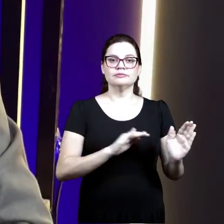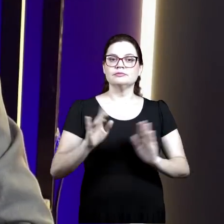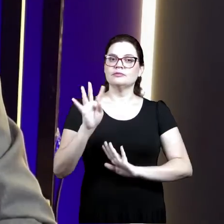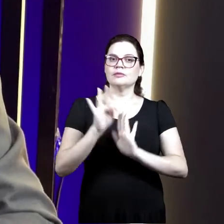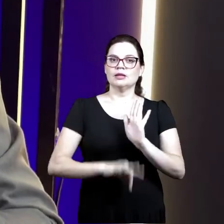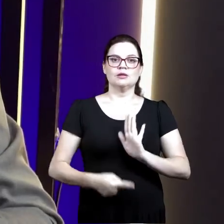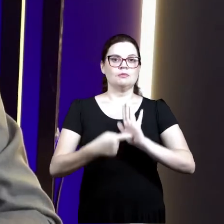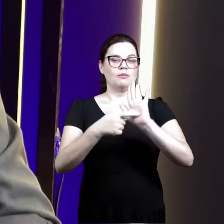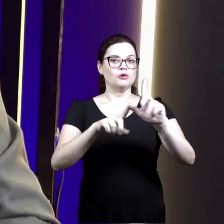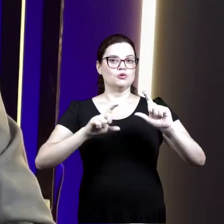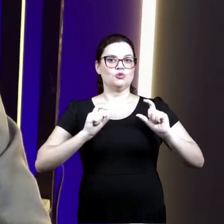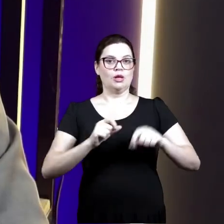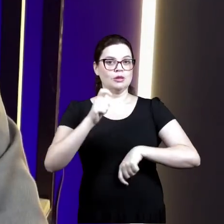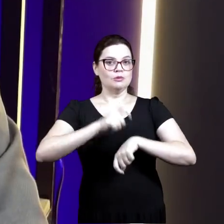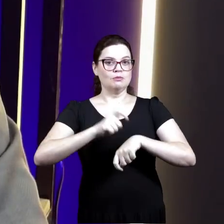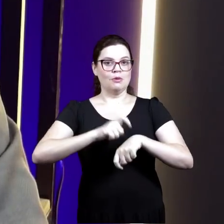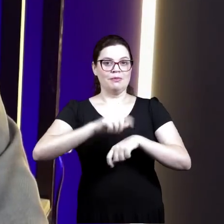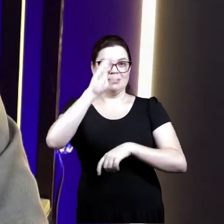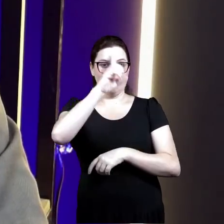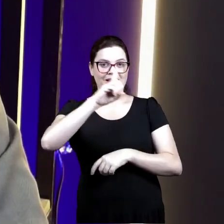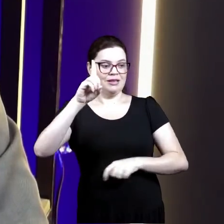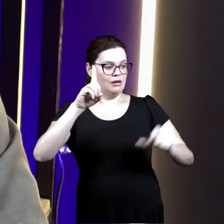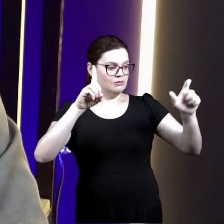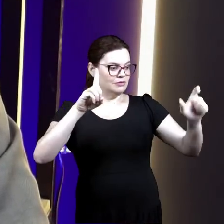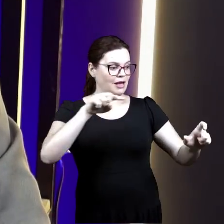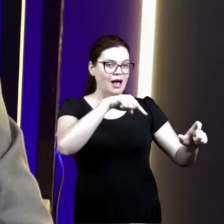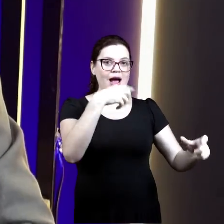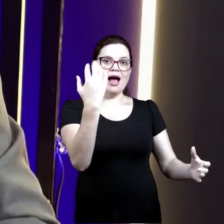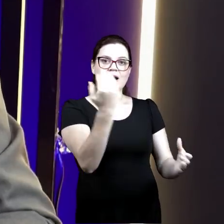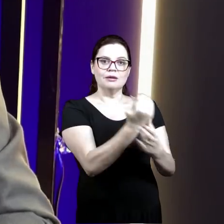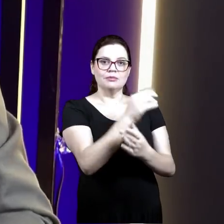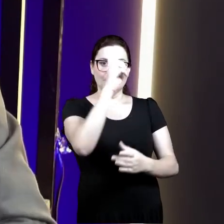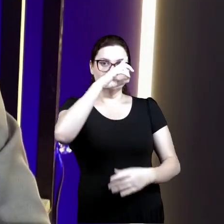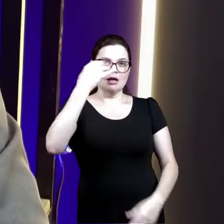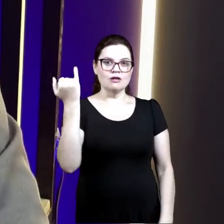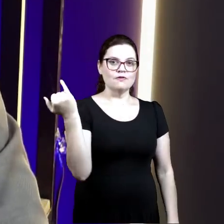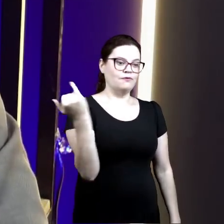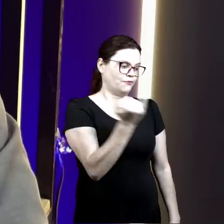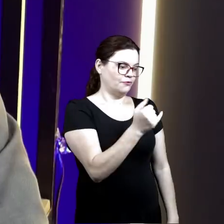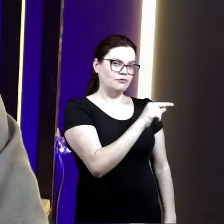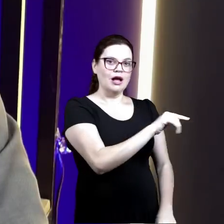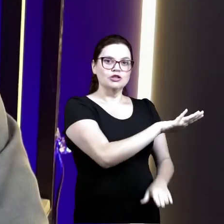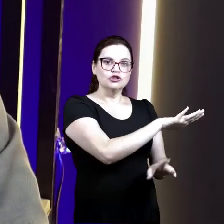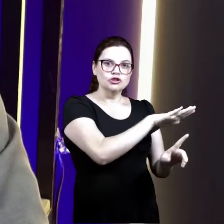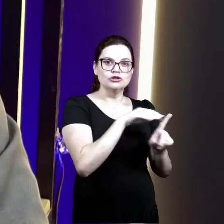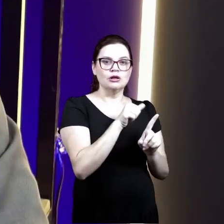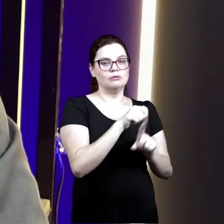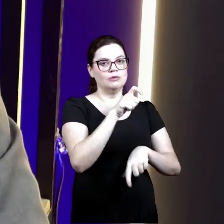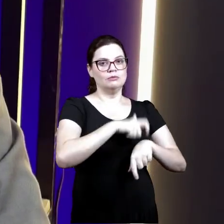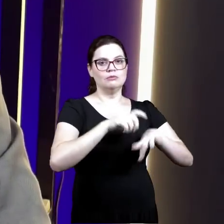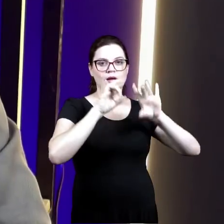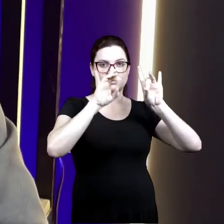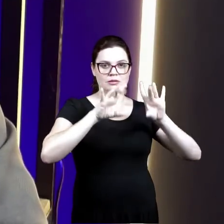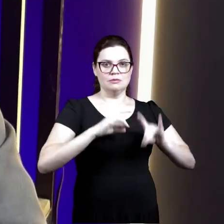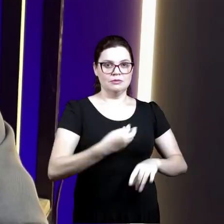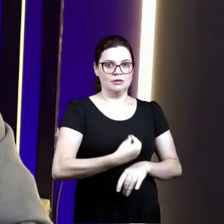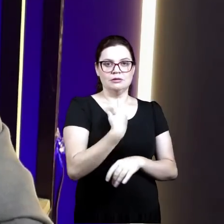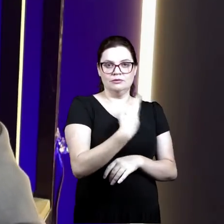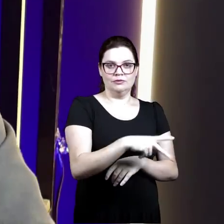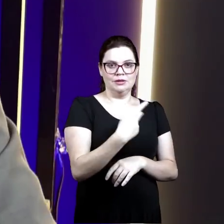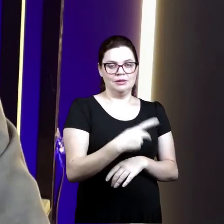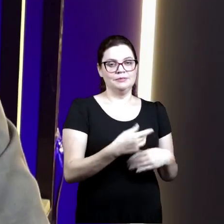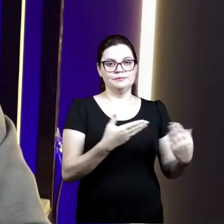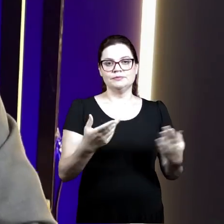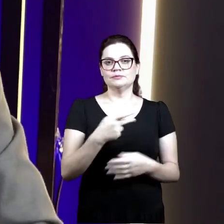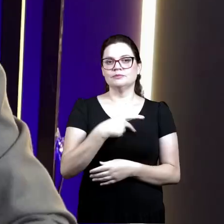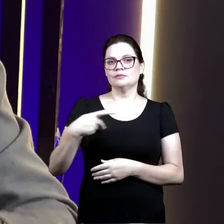que Deus ele se revela ali a Abraão, né? E é um momento muito especial e profundo na vida desse homem. Como nós estamos aqui com o pastor